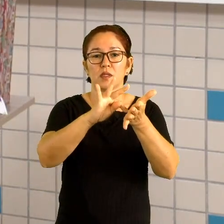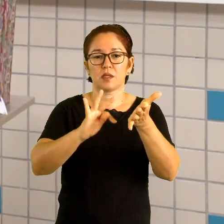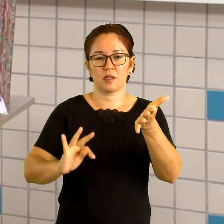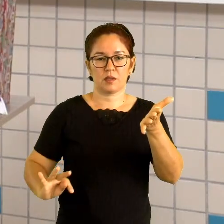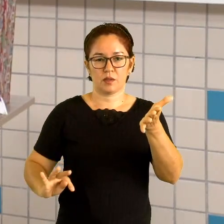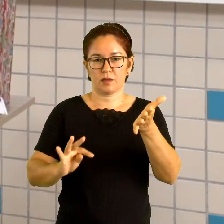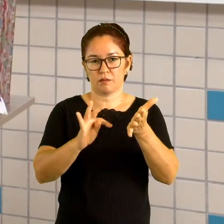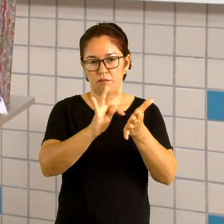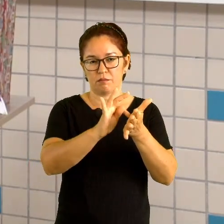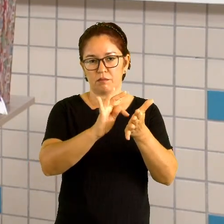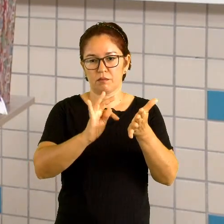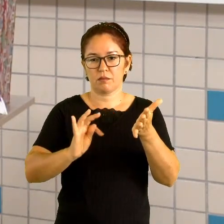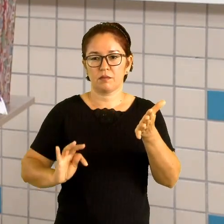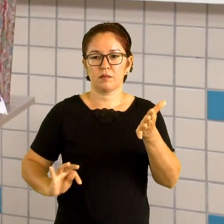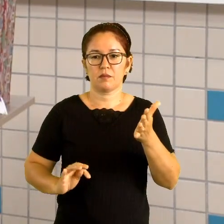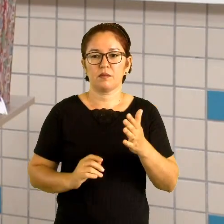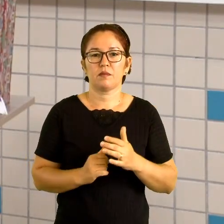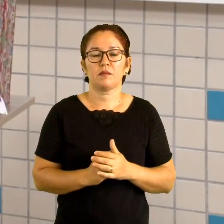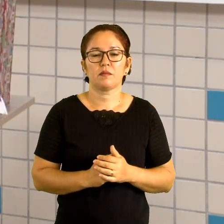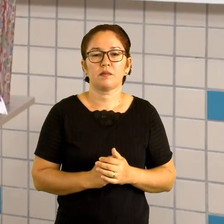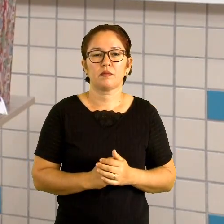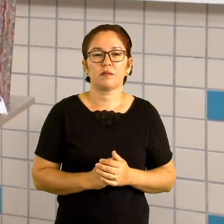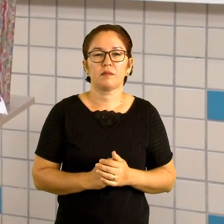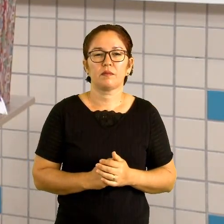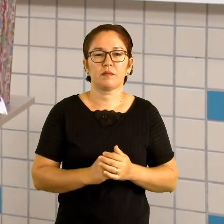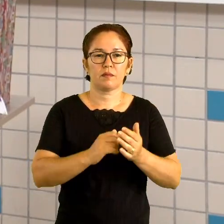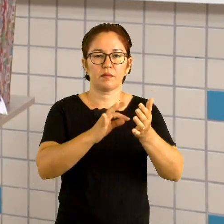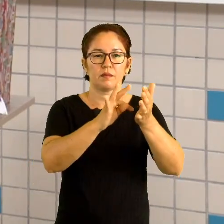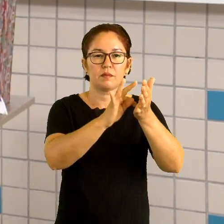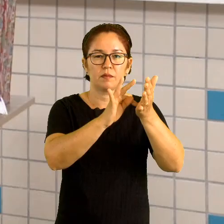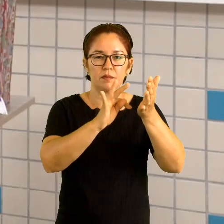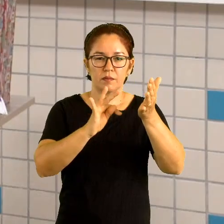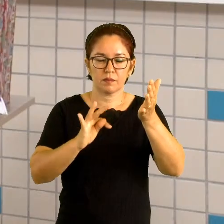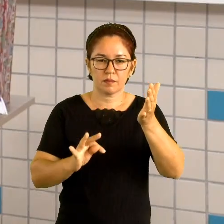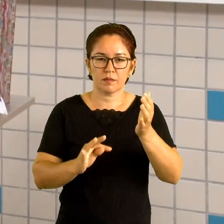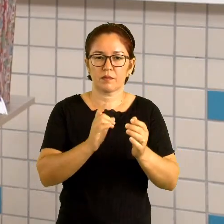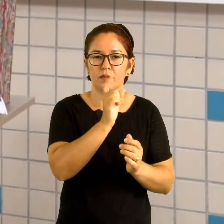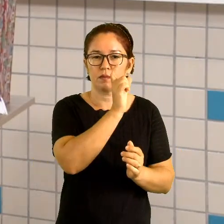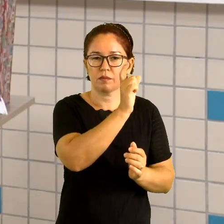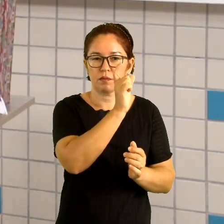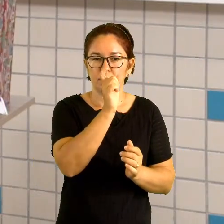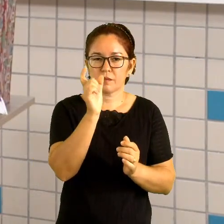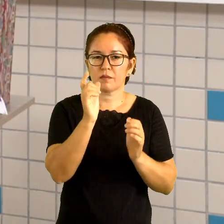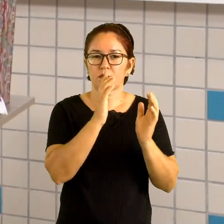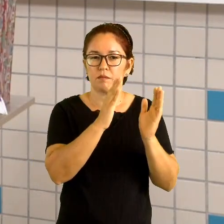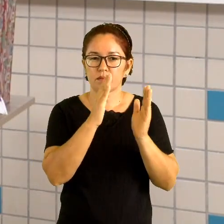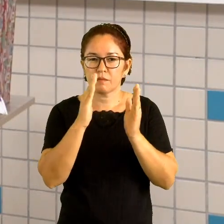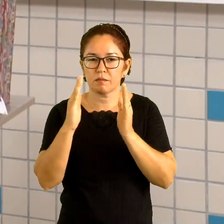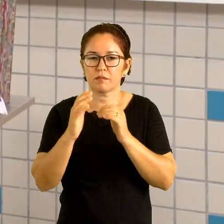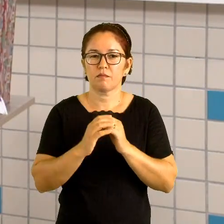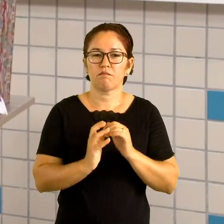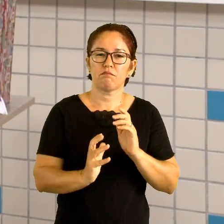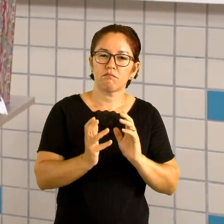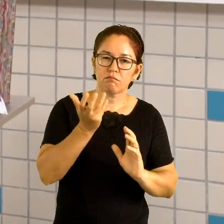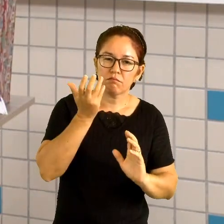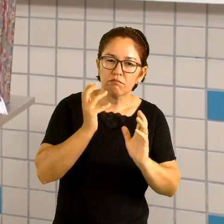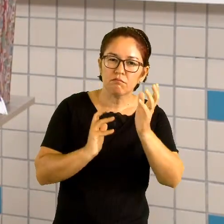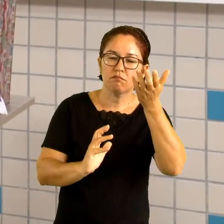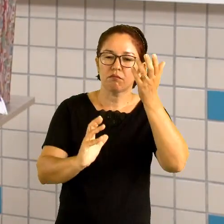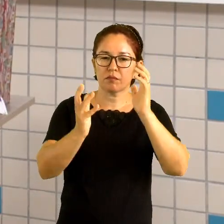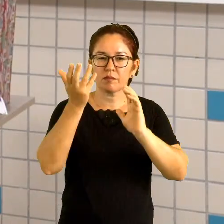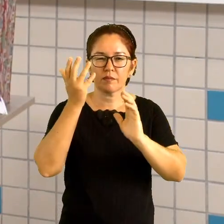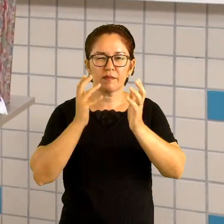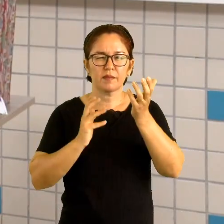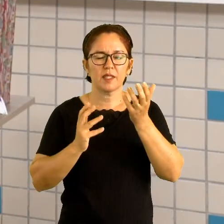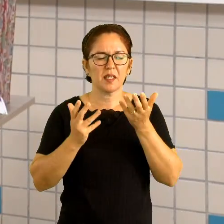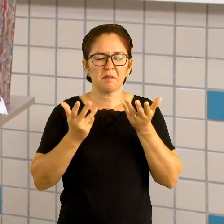porque é um texto onde traz sequências de palavras, traz sequências de fatos e que tem um certo